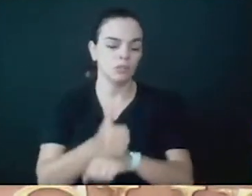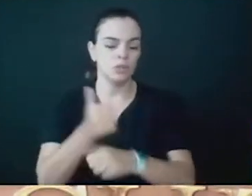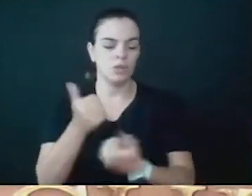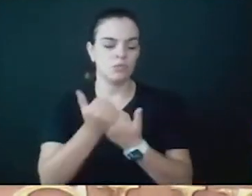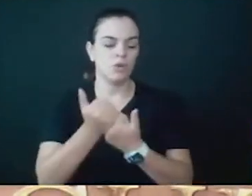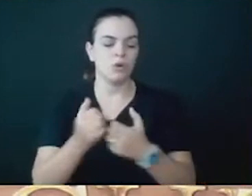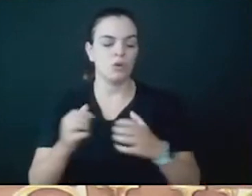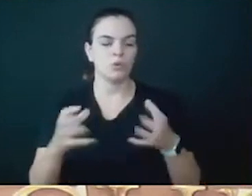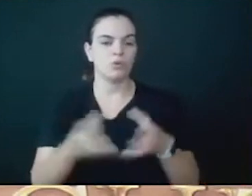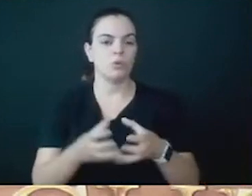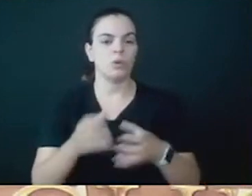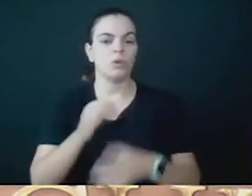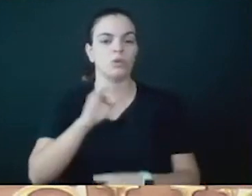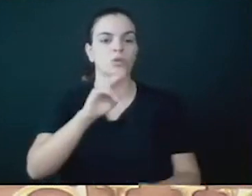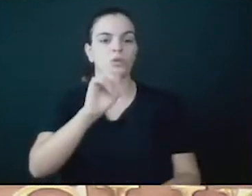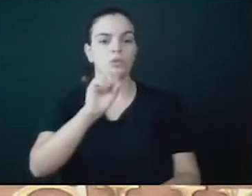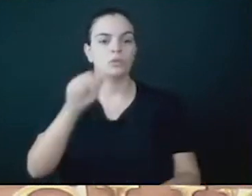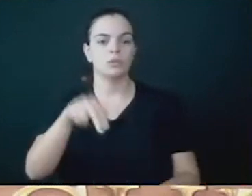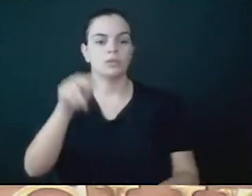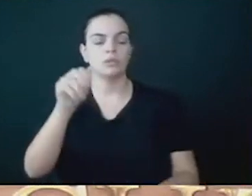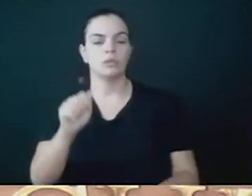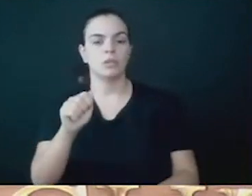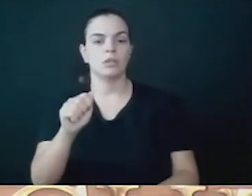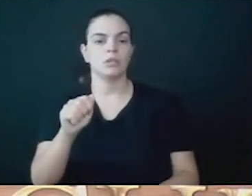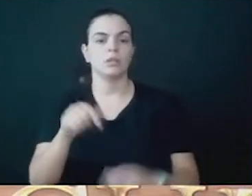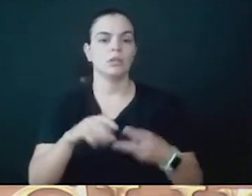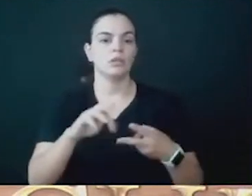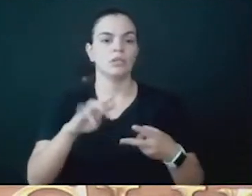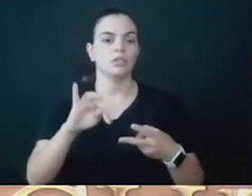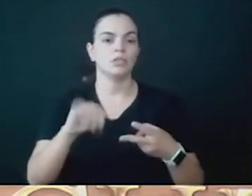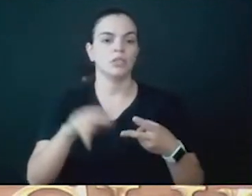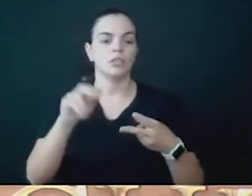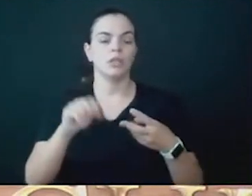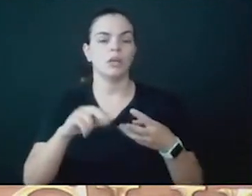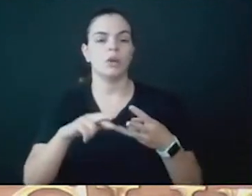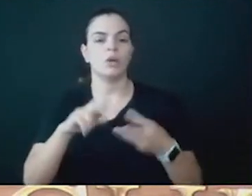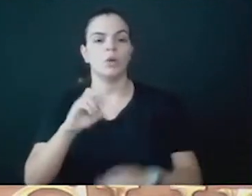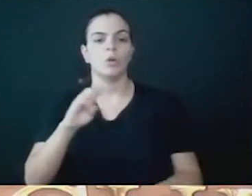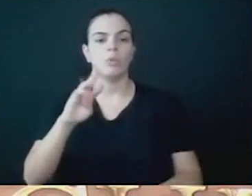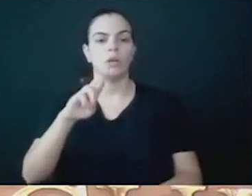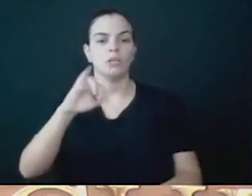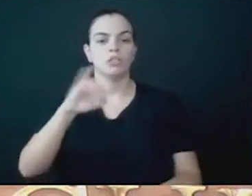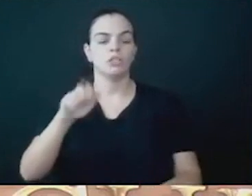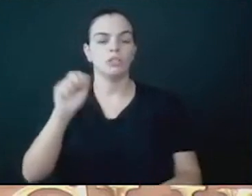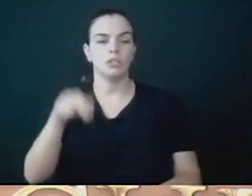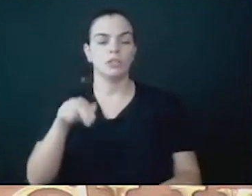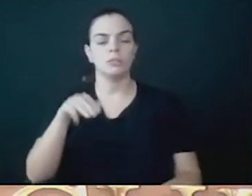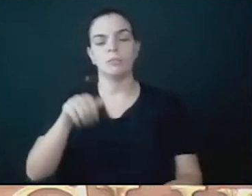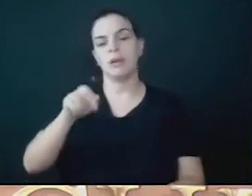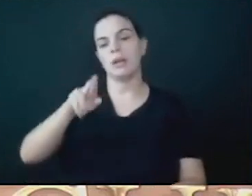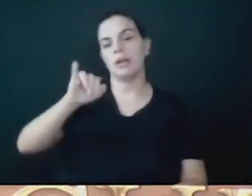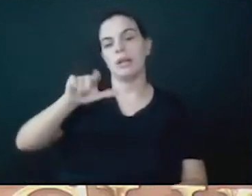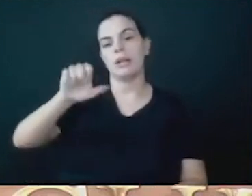comissões, a senhora Jussana Marques, Cristina Fonseca, o Robert Jean Prestes, a Marilete Bernardino, o Ederson